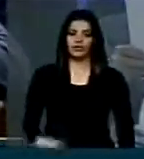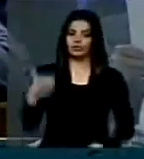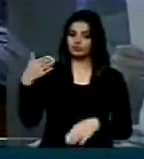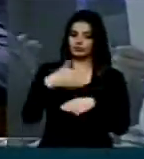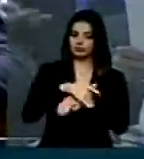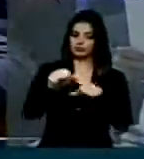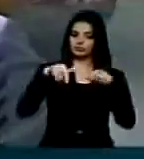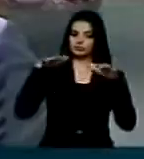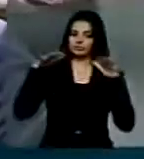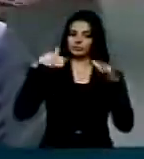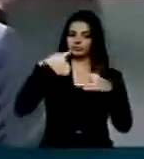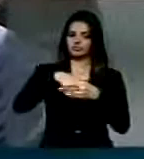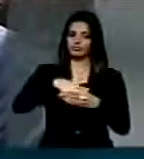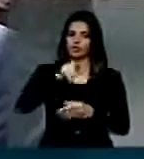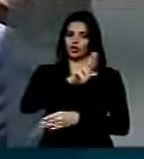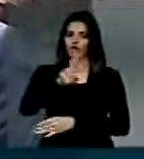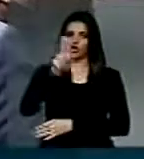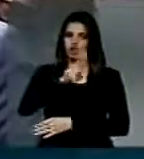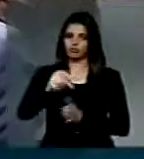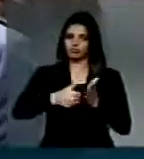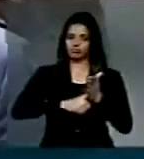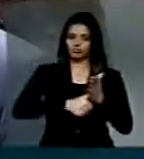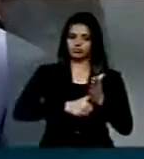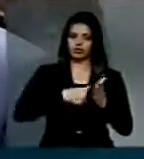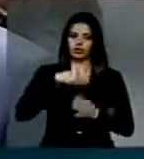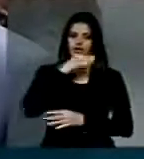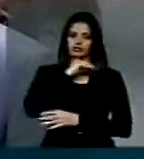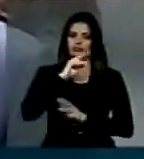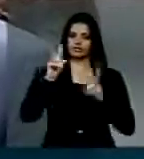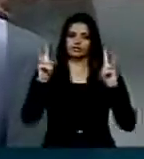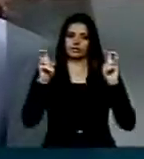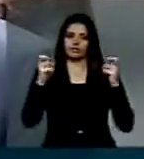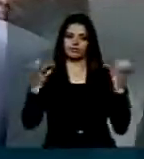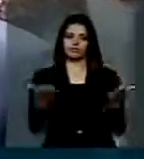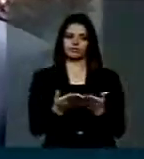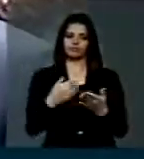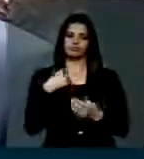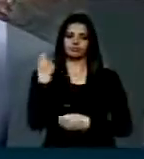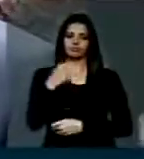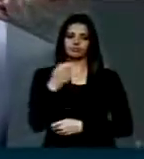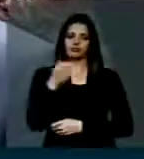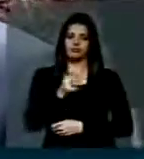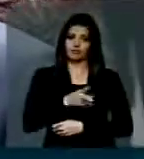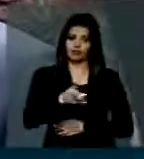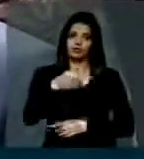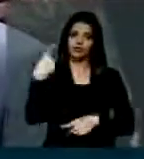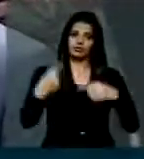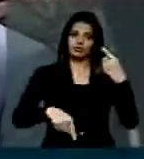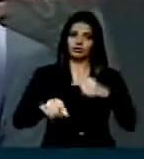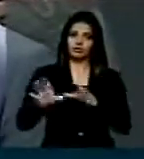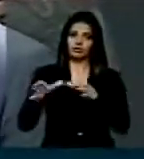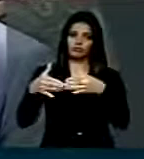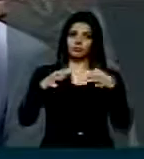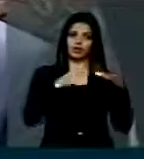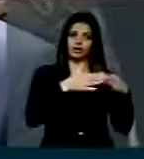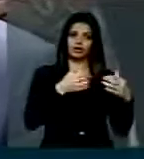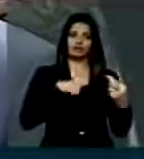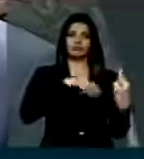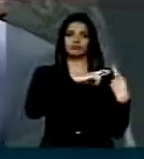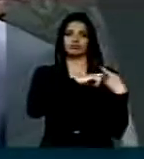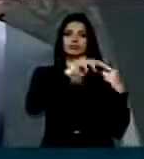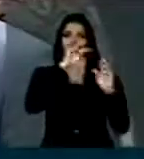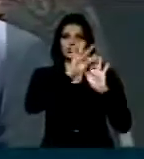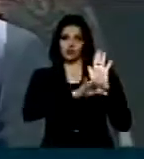a plenário, votação nominal. Achamos que é um tema que pode seguir em frente e cada bancada assumindo